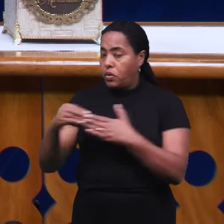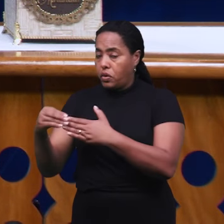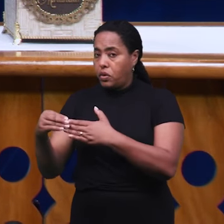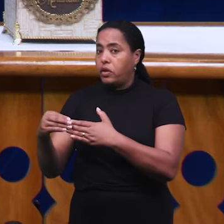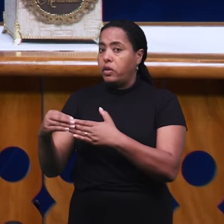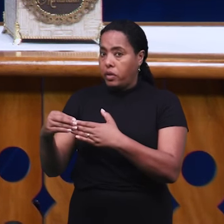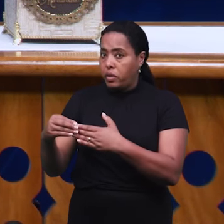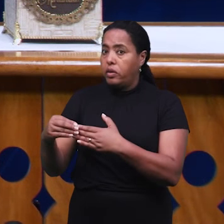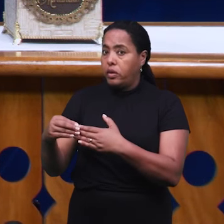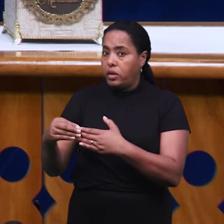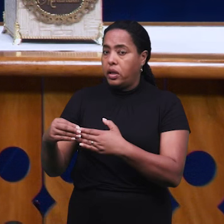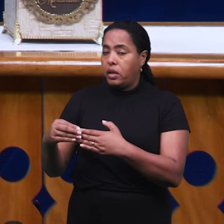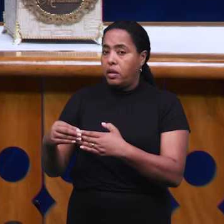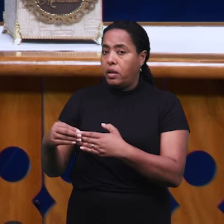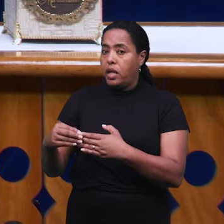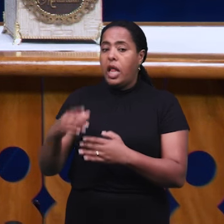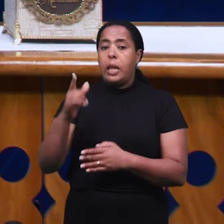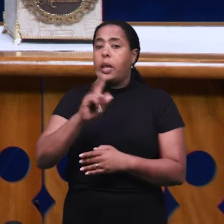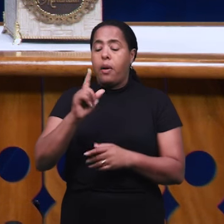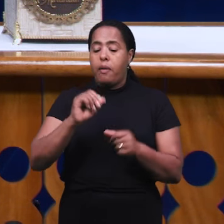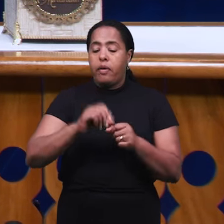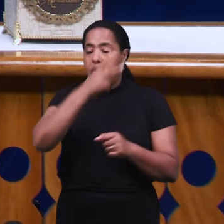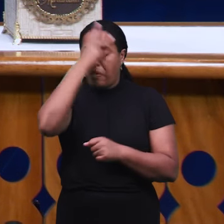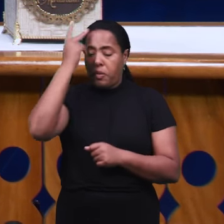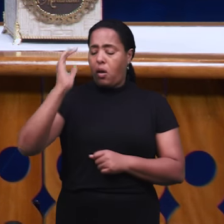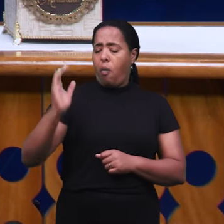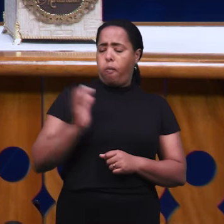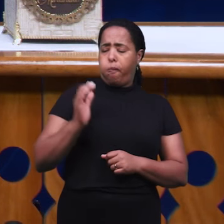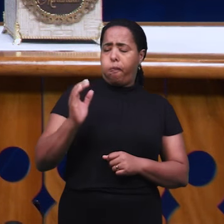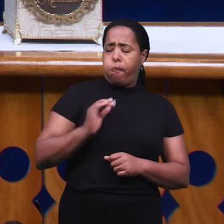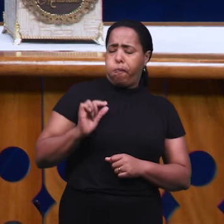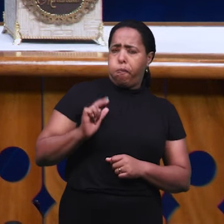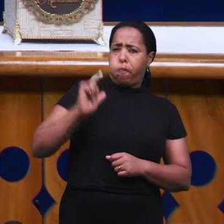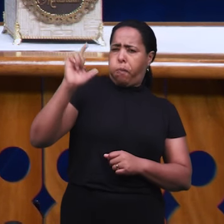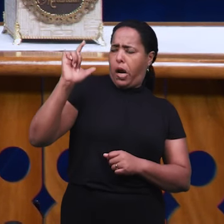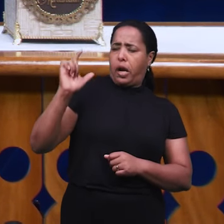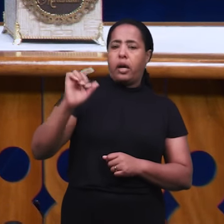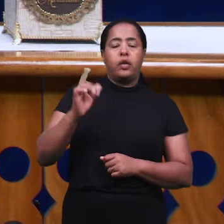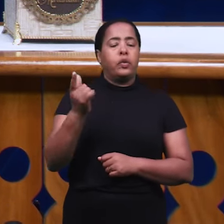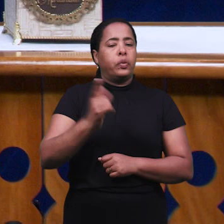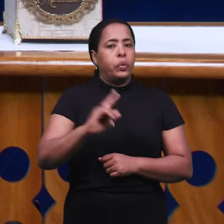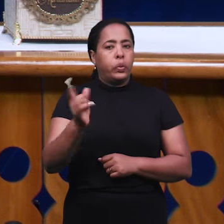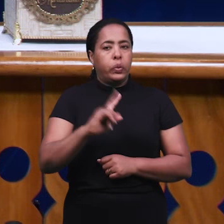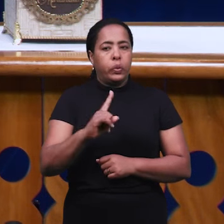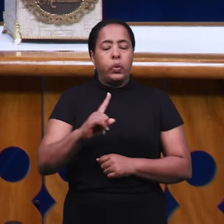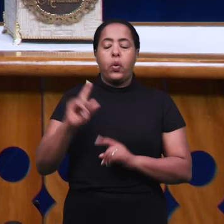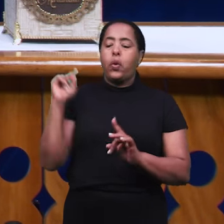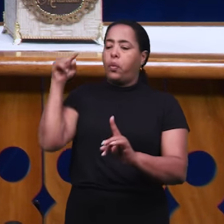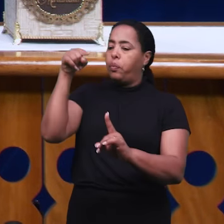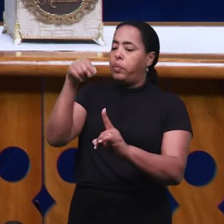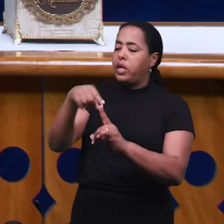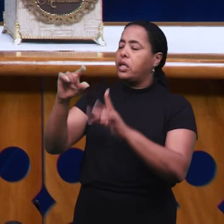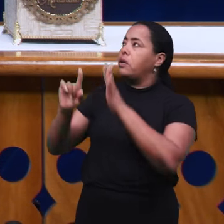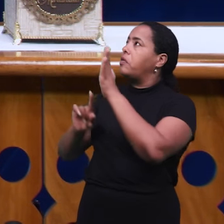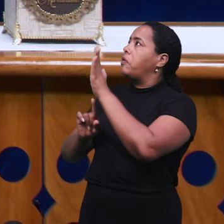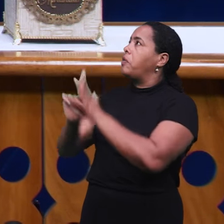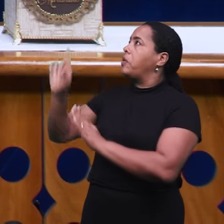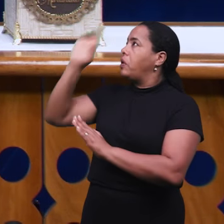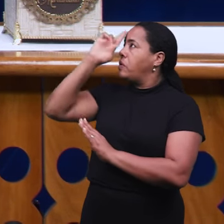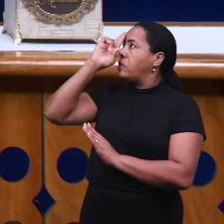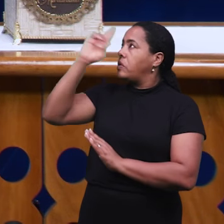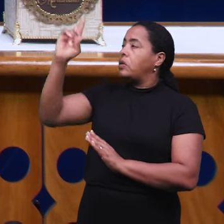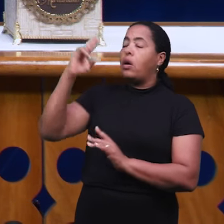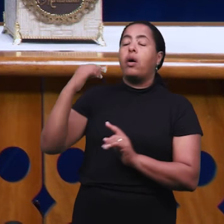para não é para fazer ninguém ficar rico, nem ganhar os seus milhões, não. O objetivo